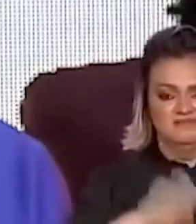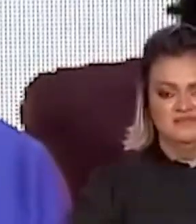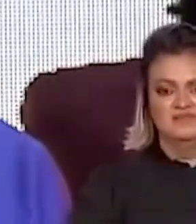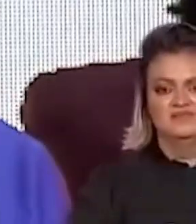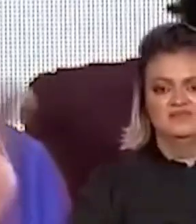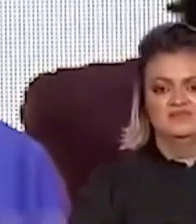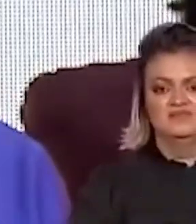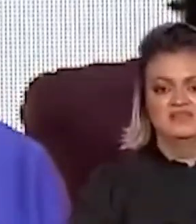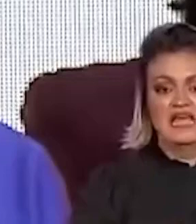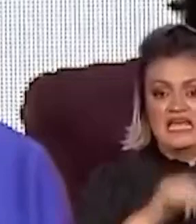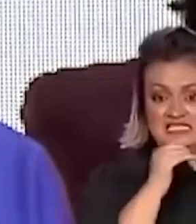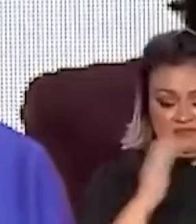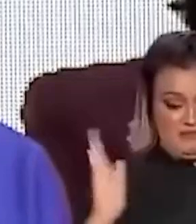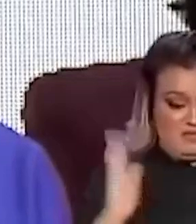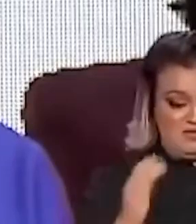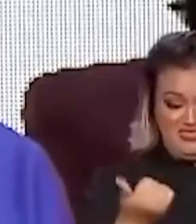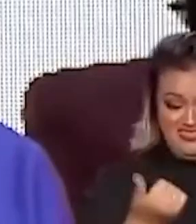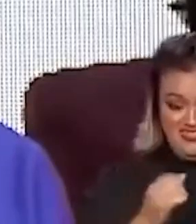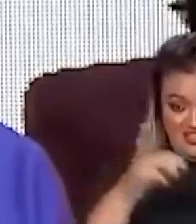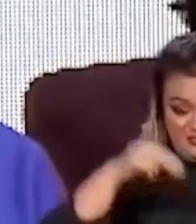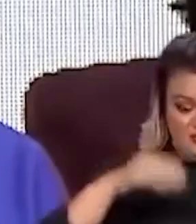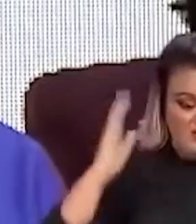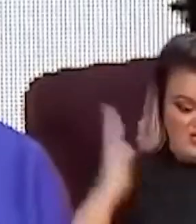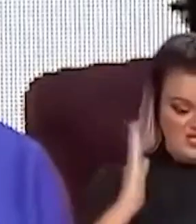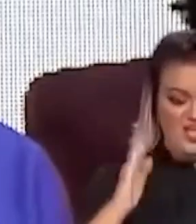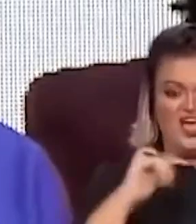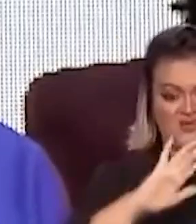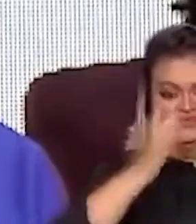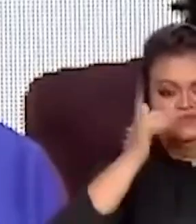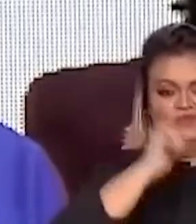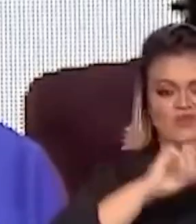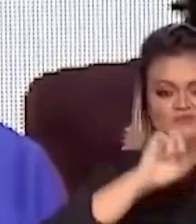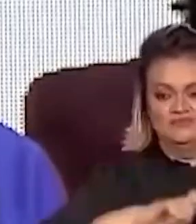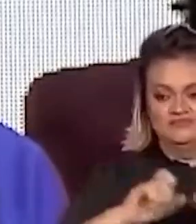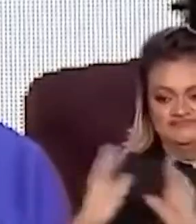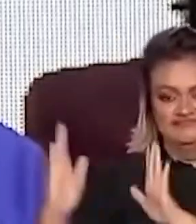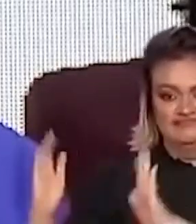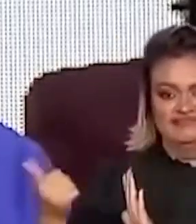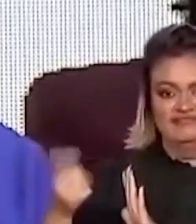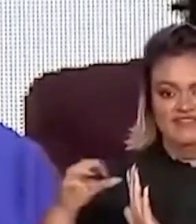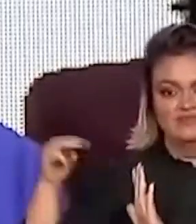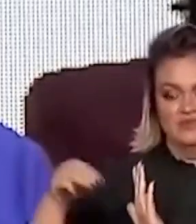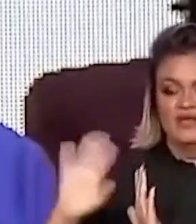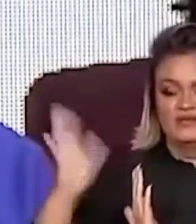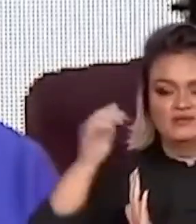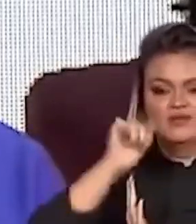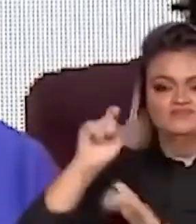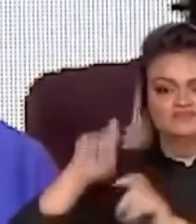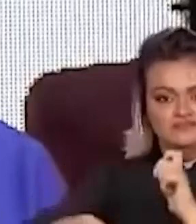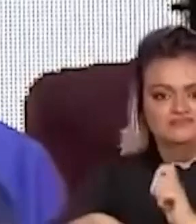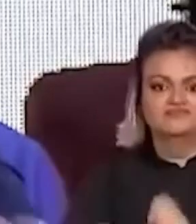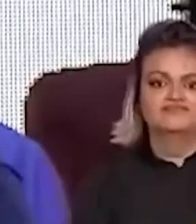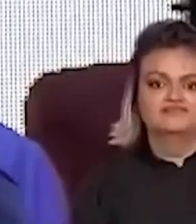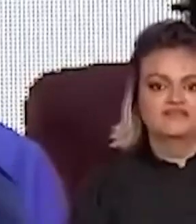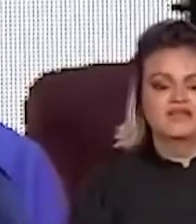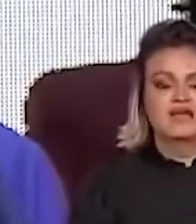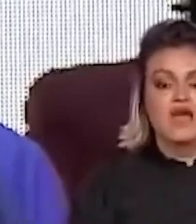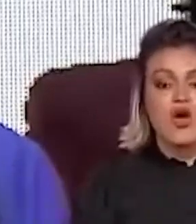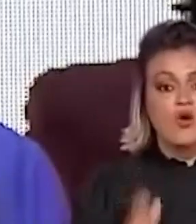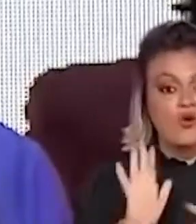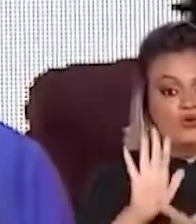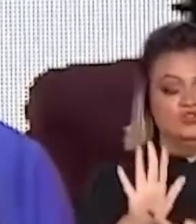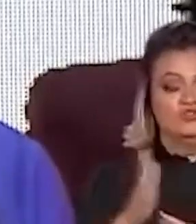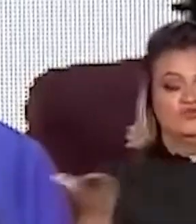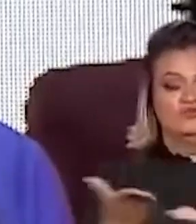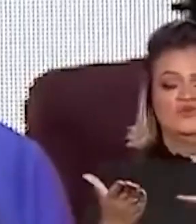a cada 10 minutos. Estamos apresentando hoje um pacote de medidas para colocar um